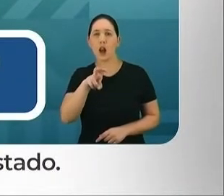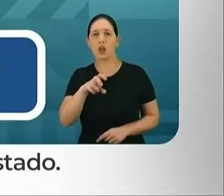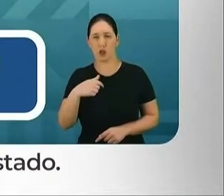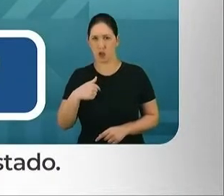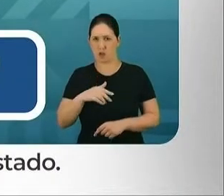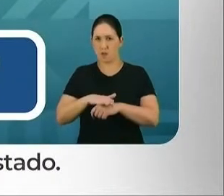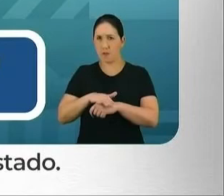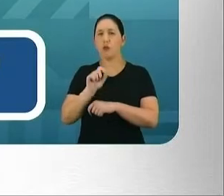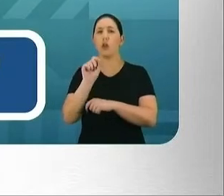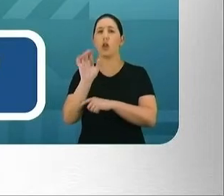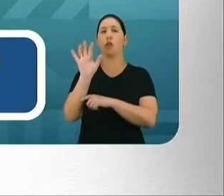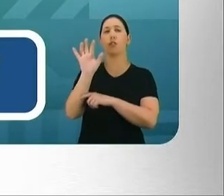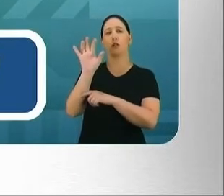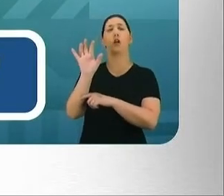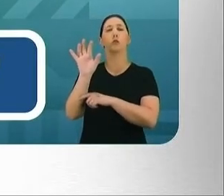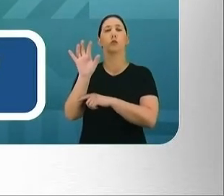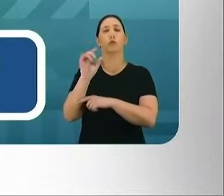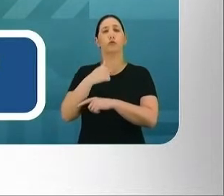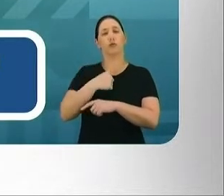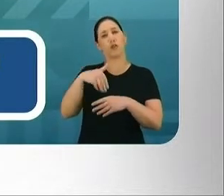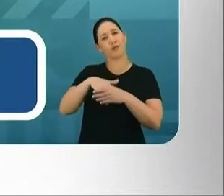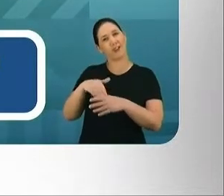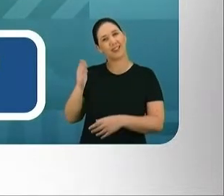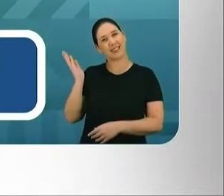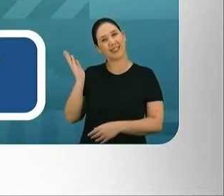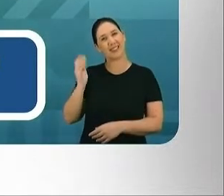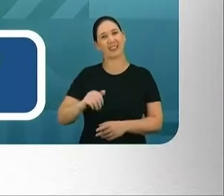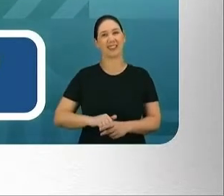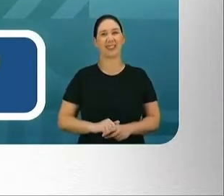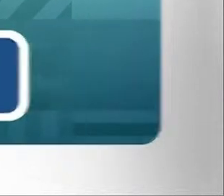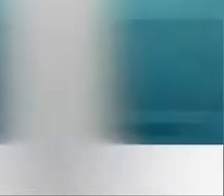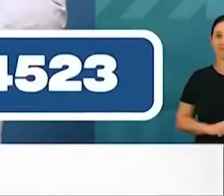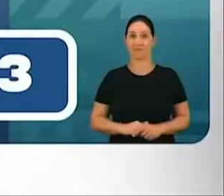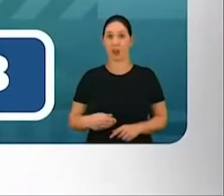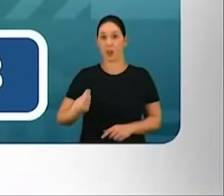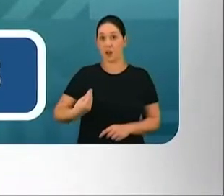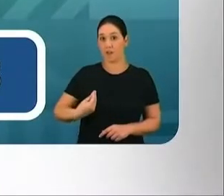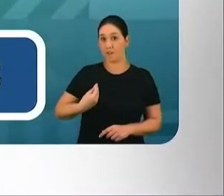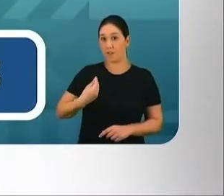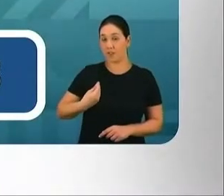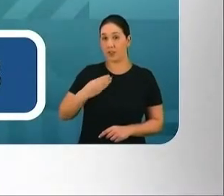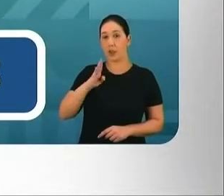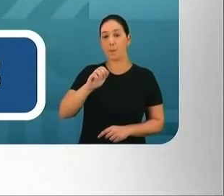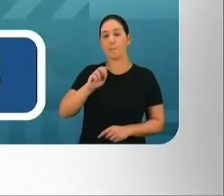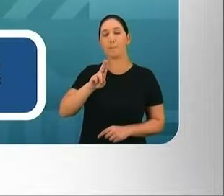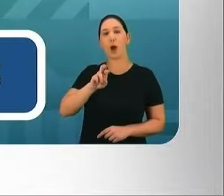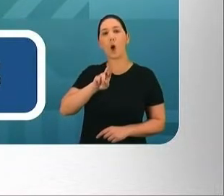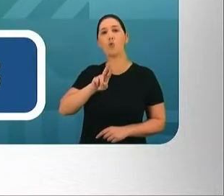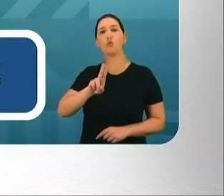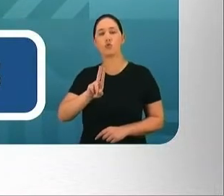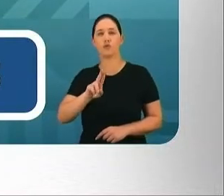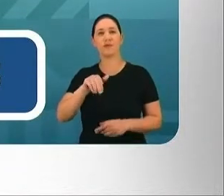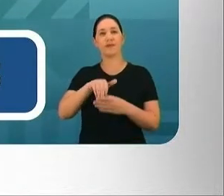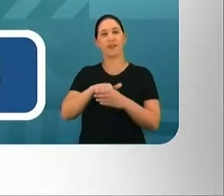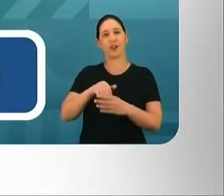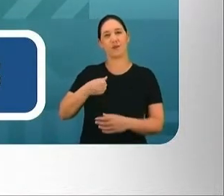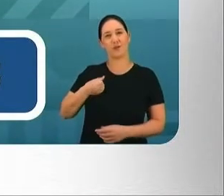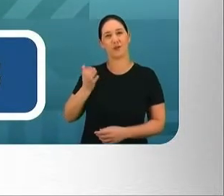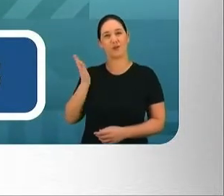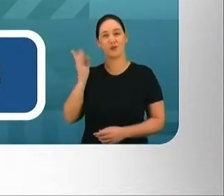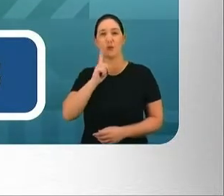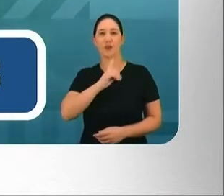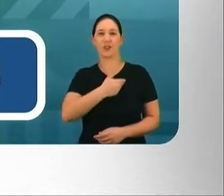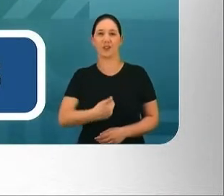trazer recursos para o estado. Venegas do Comex, 4527, eleja. Pela vida por Bauru, Sandro Bussola,